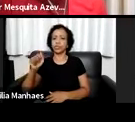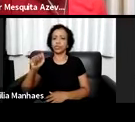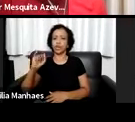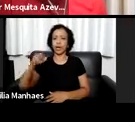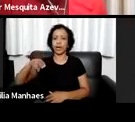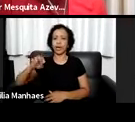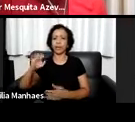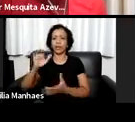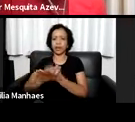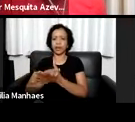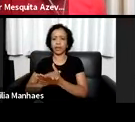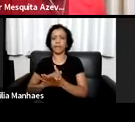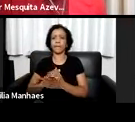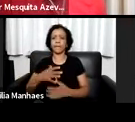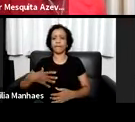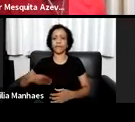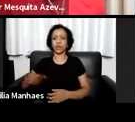esposa do Jairo.